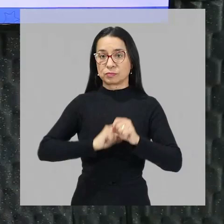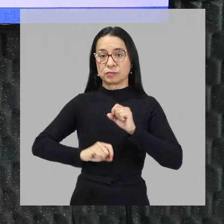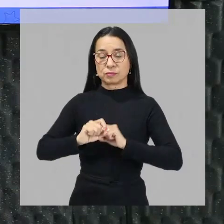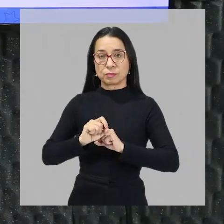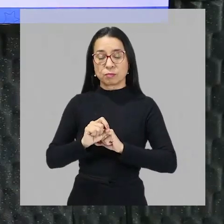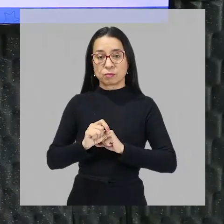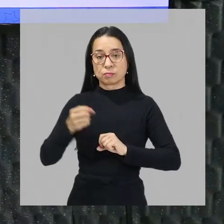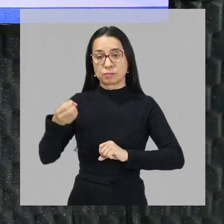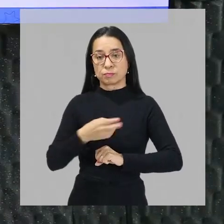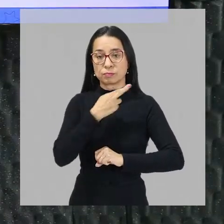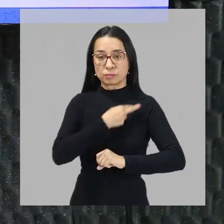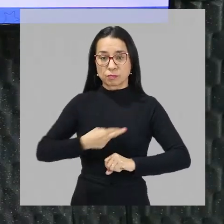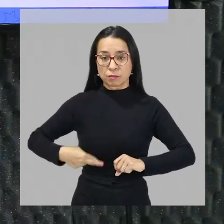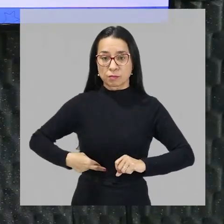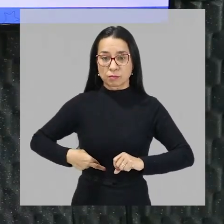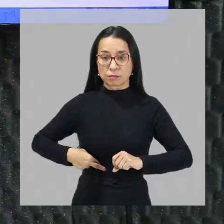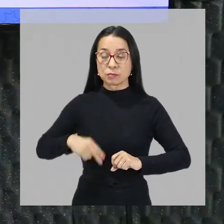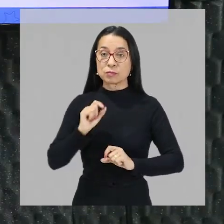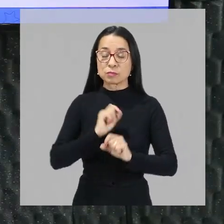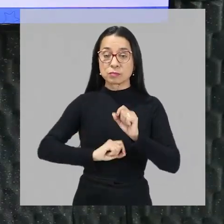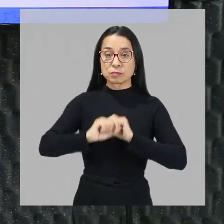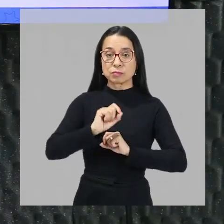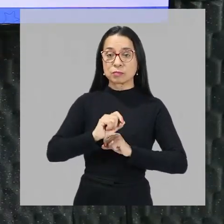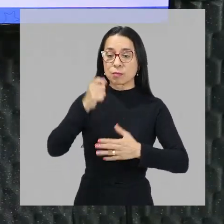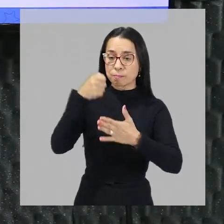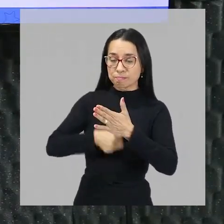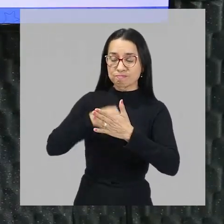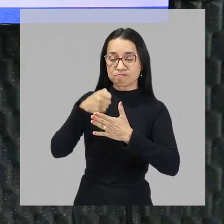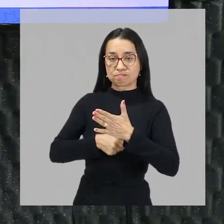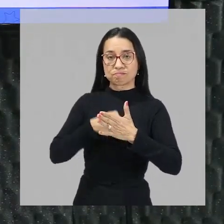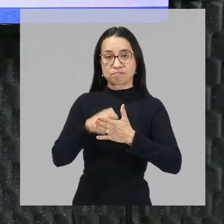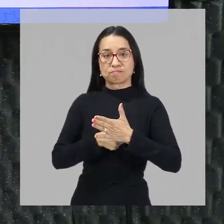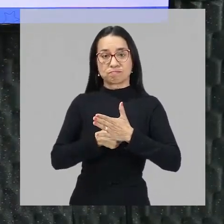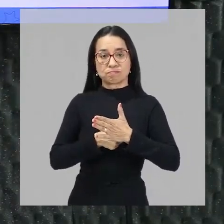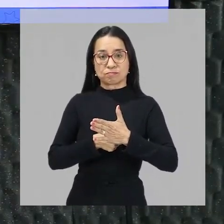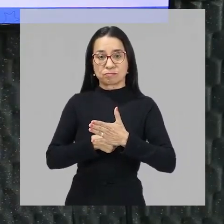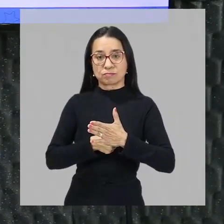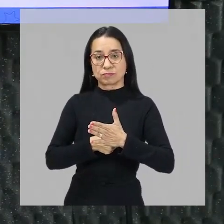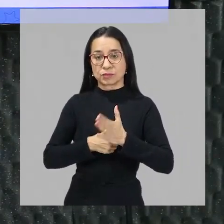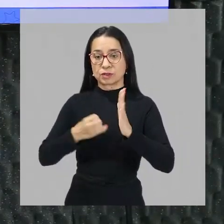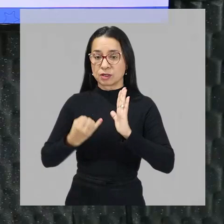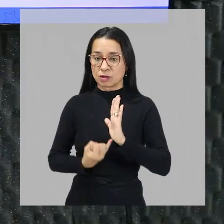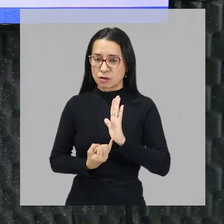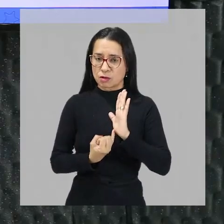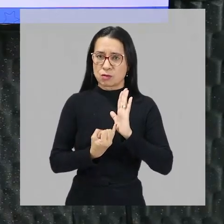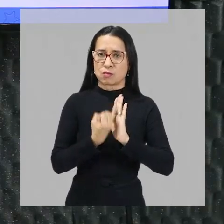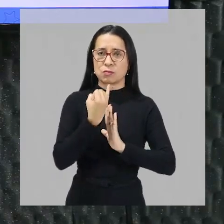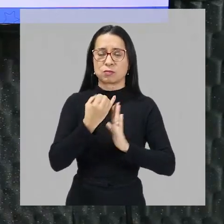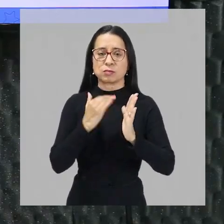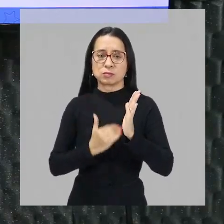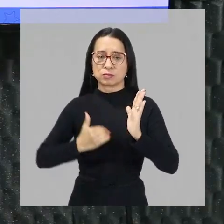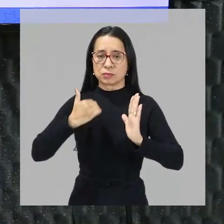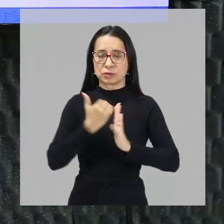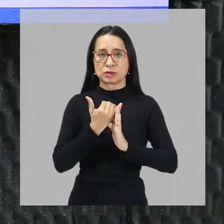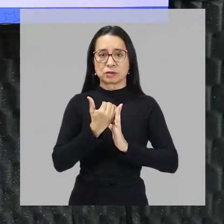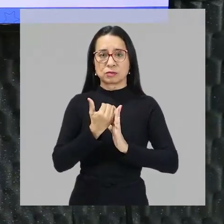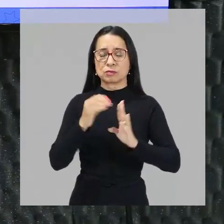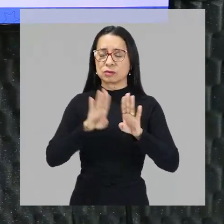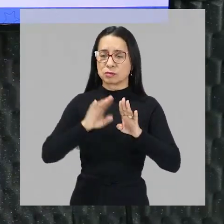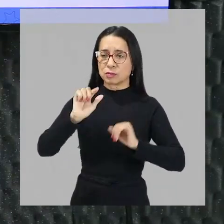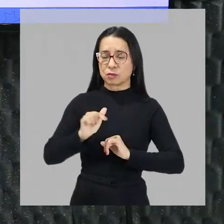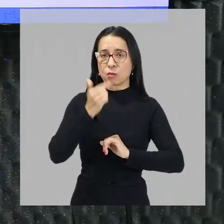nova república foi justamente combater a hiperinflação, além de outros